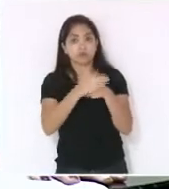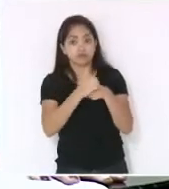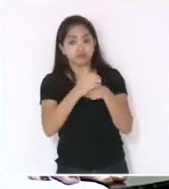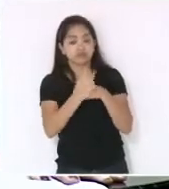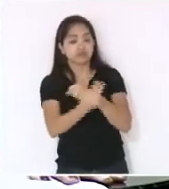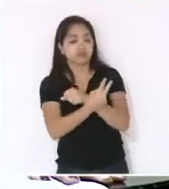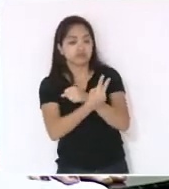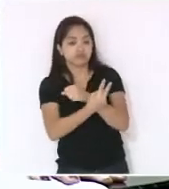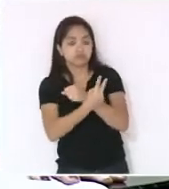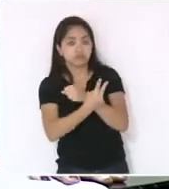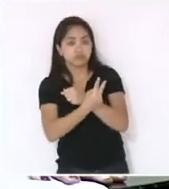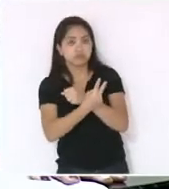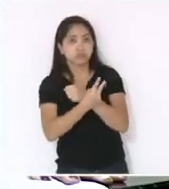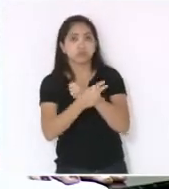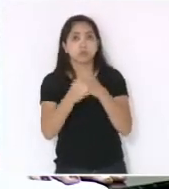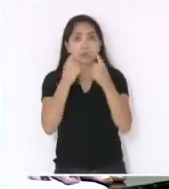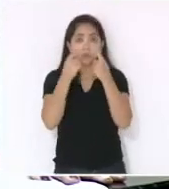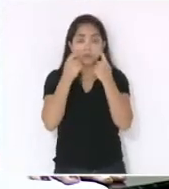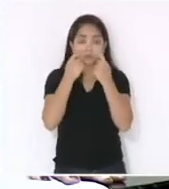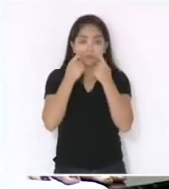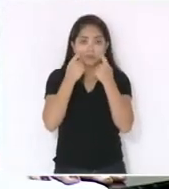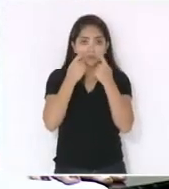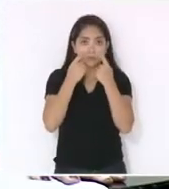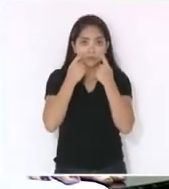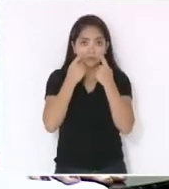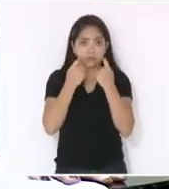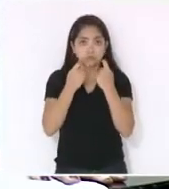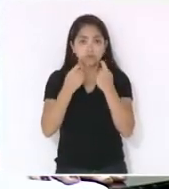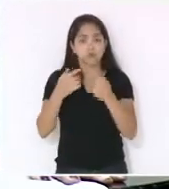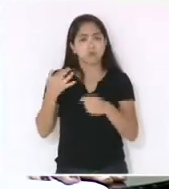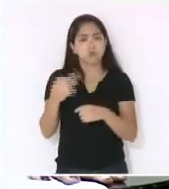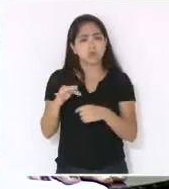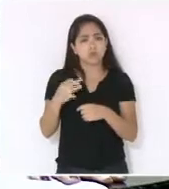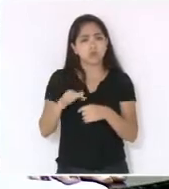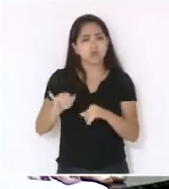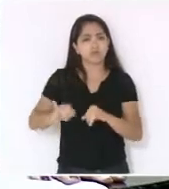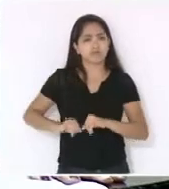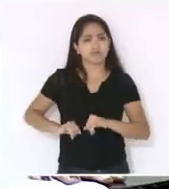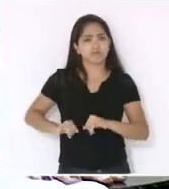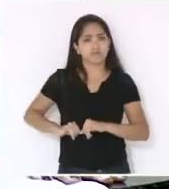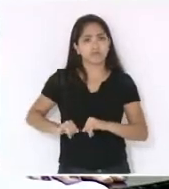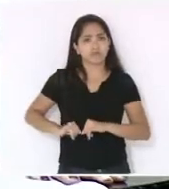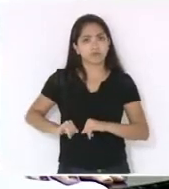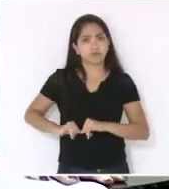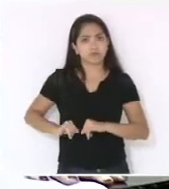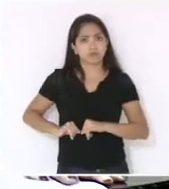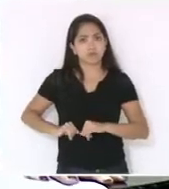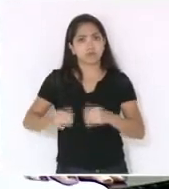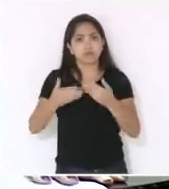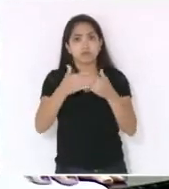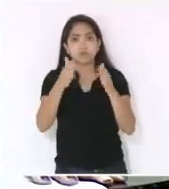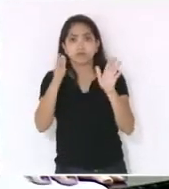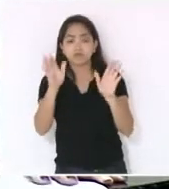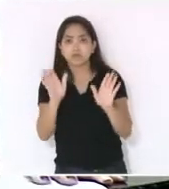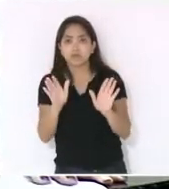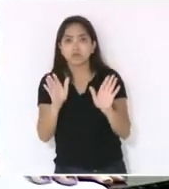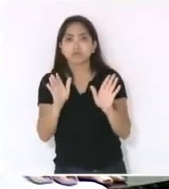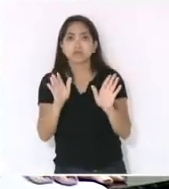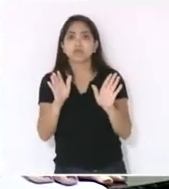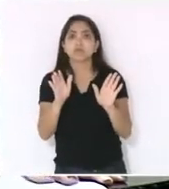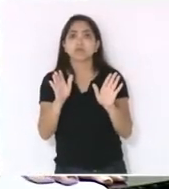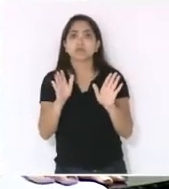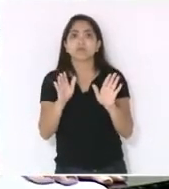Quando, chorando, com o coração sangrando de dor, abrimos as nossas portas e temos que curar as feridas e